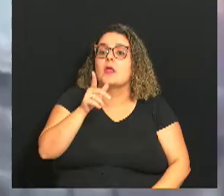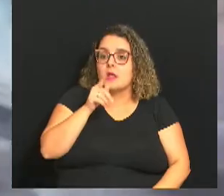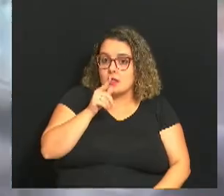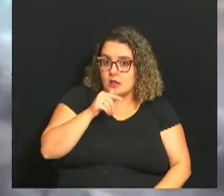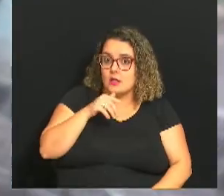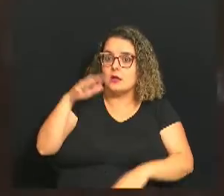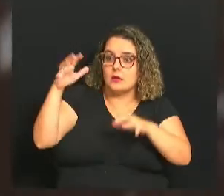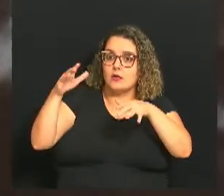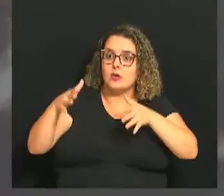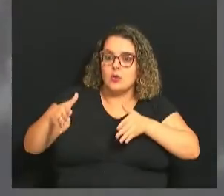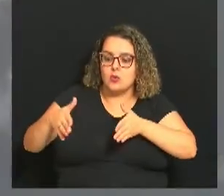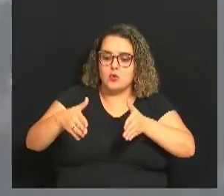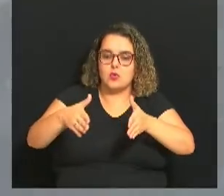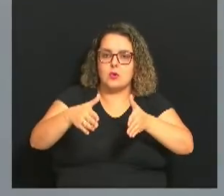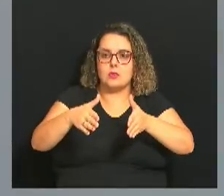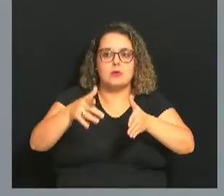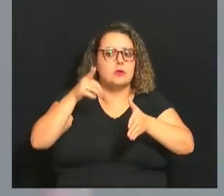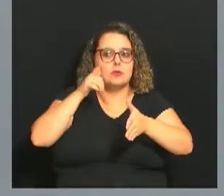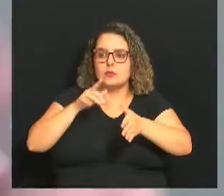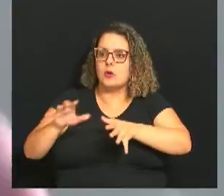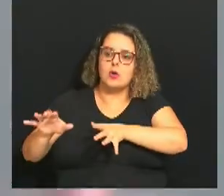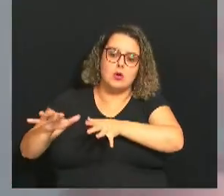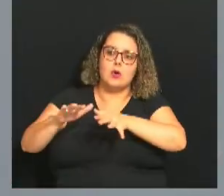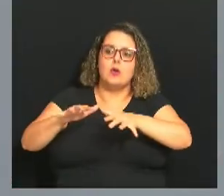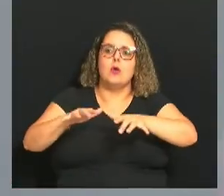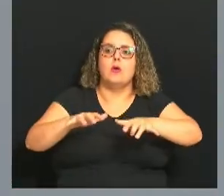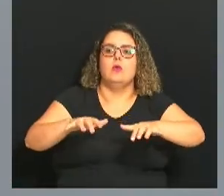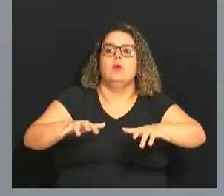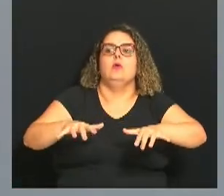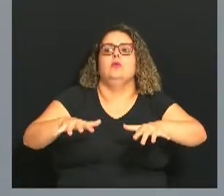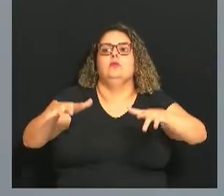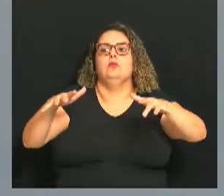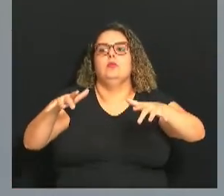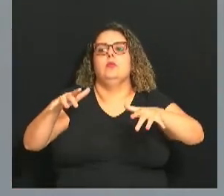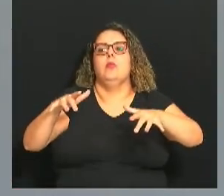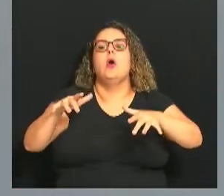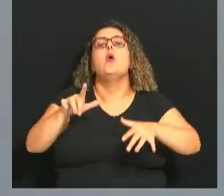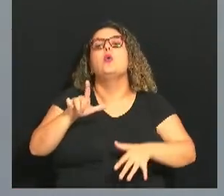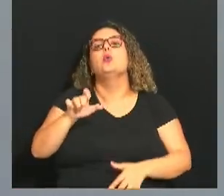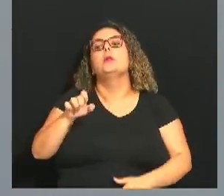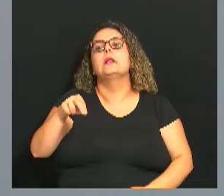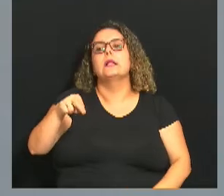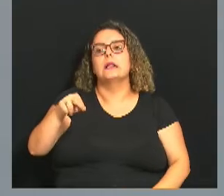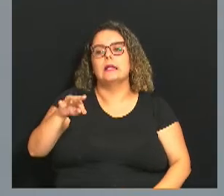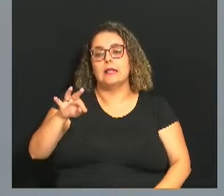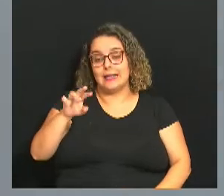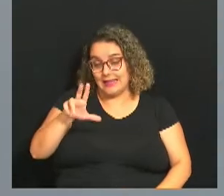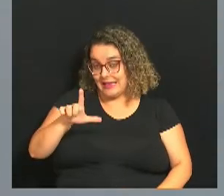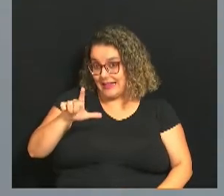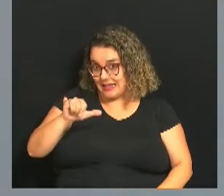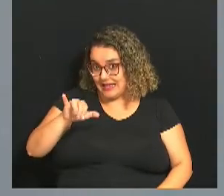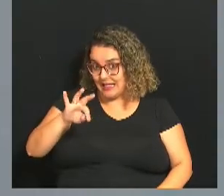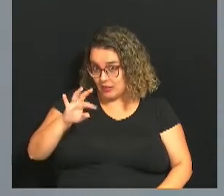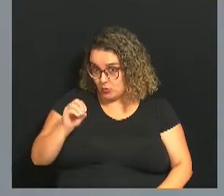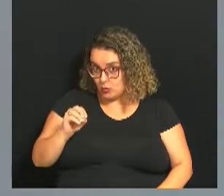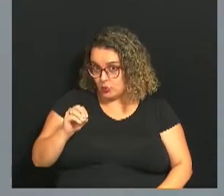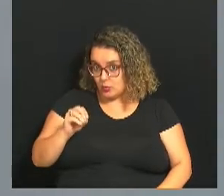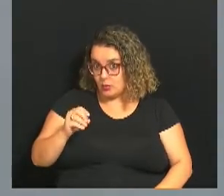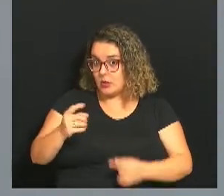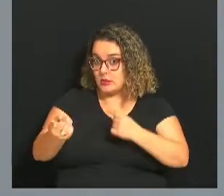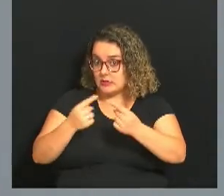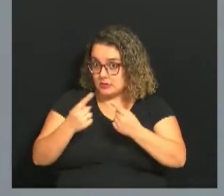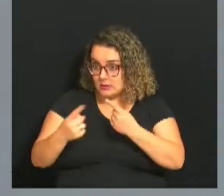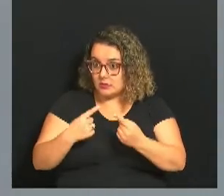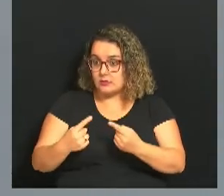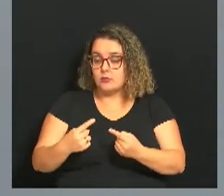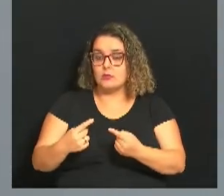canalizado não consegue chegar. E ocupa o quê? O antigo leito, que é onde estão as avenidas. Então, assim, é, fica uma lição